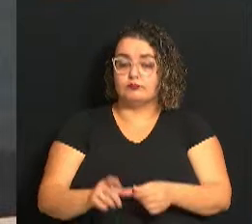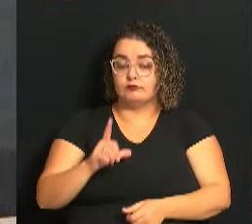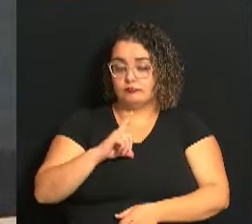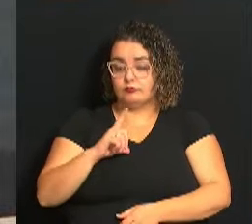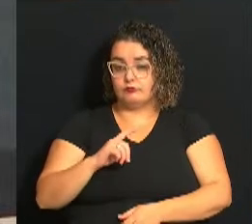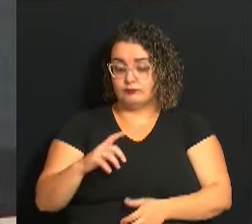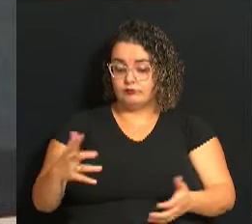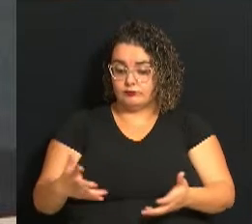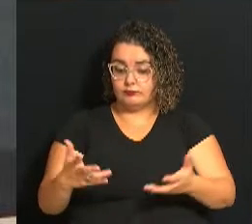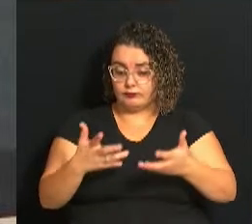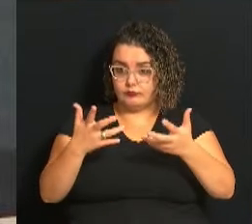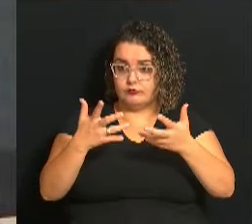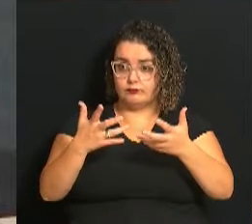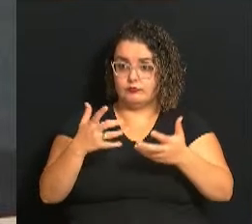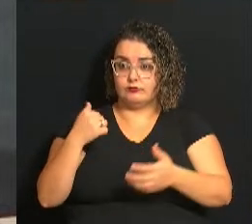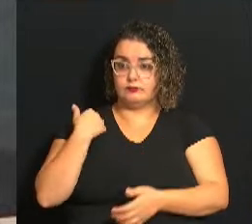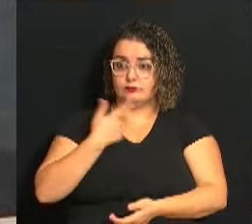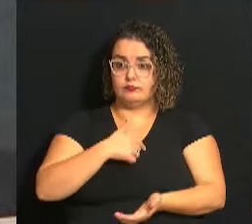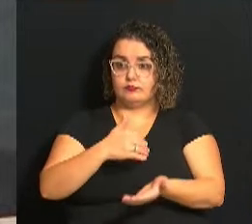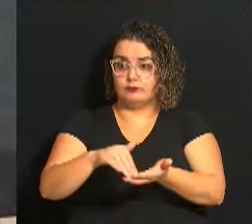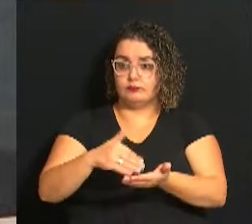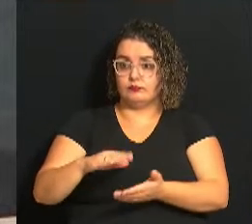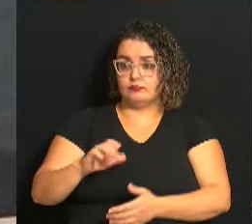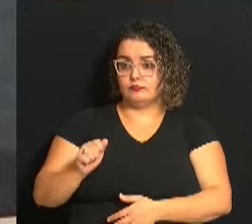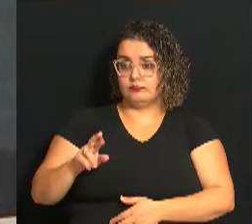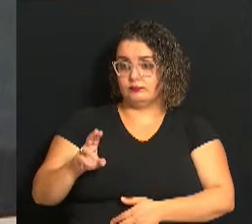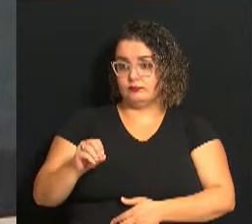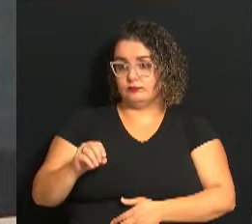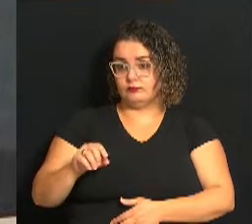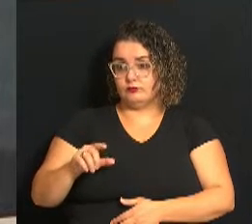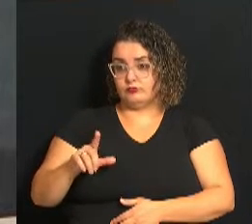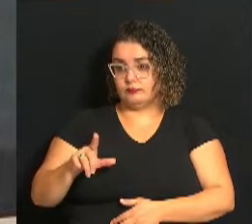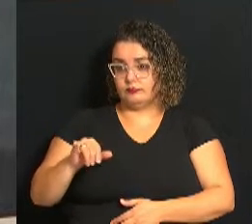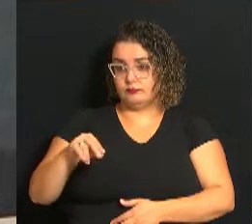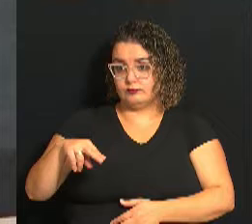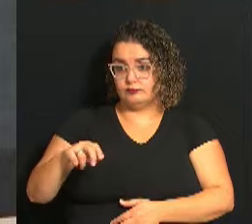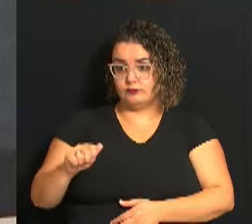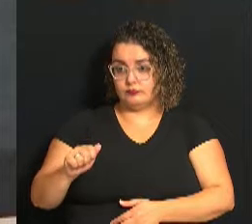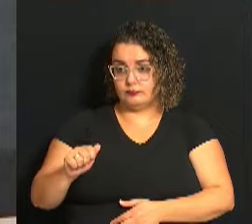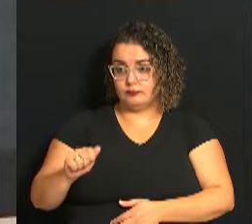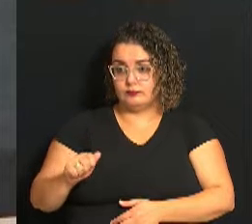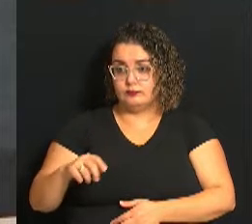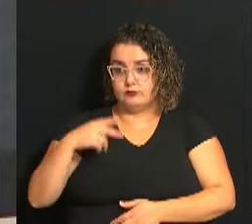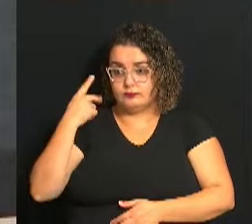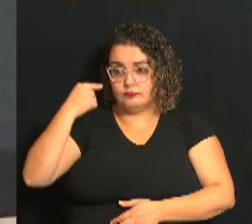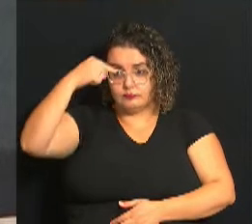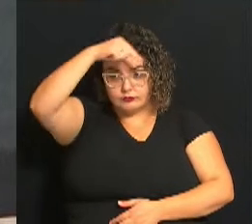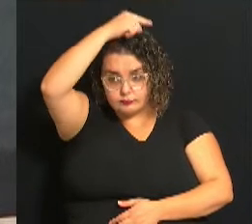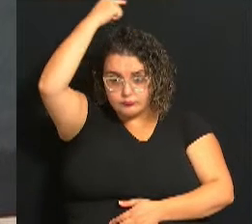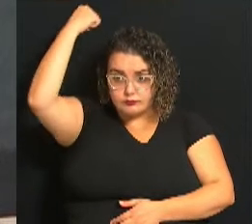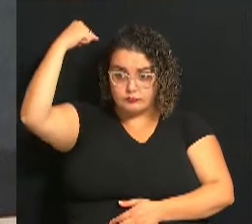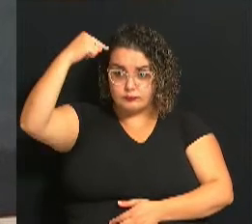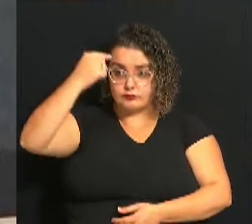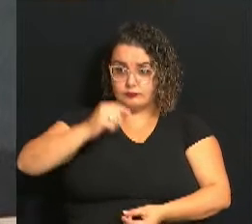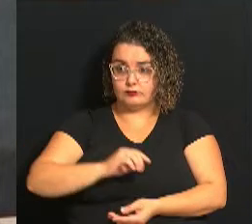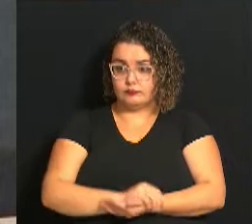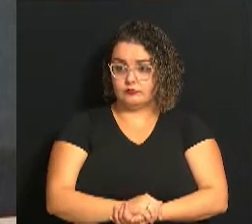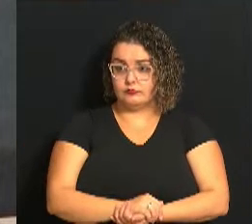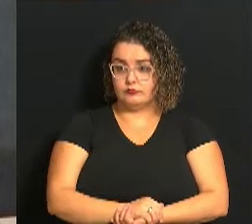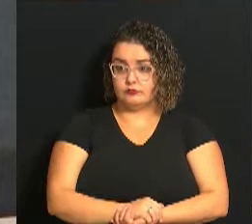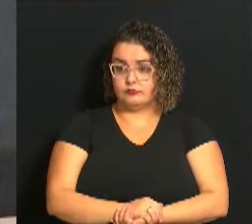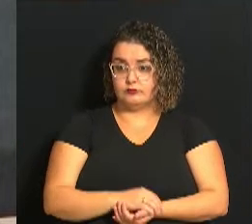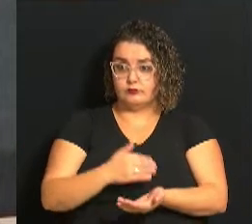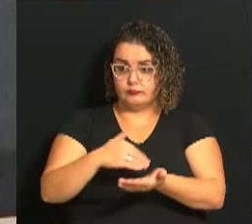da nossa secretária, da Carolina, e do nosso vereador Paulo Gaspar, né? A Secretaria